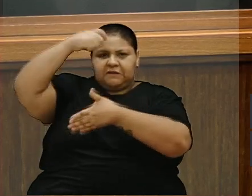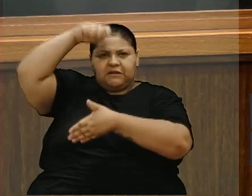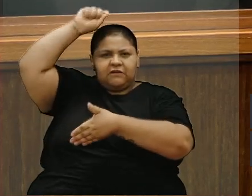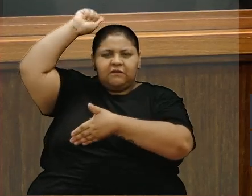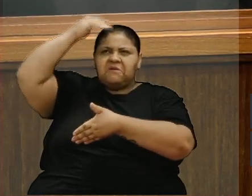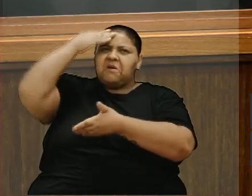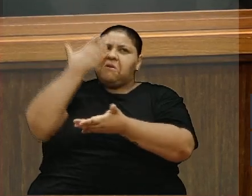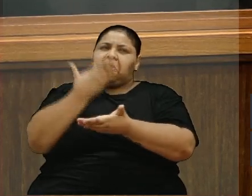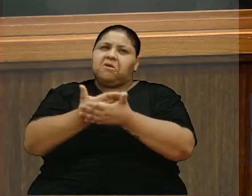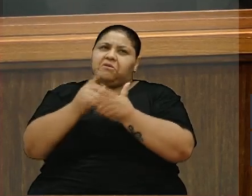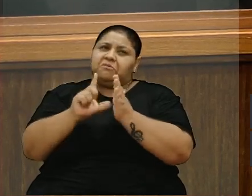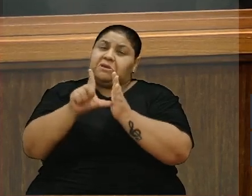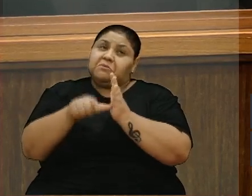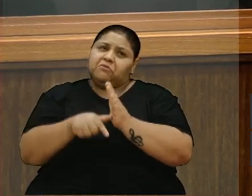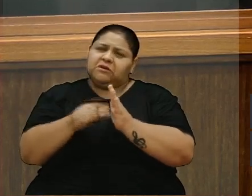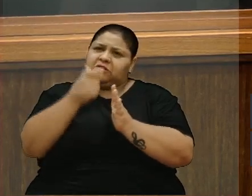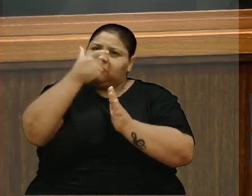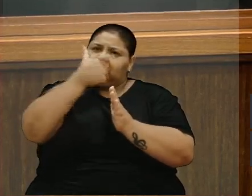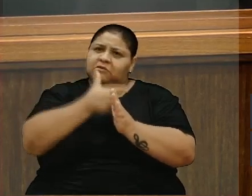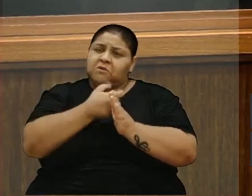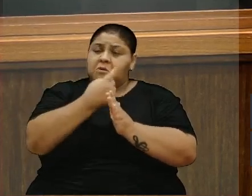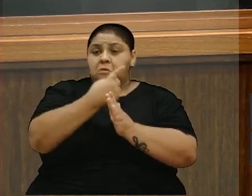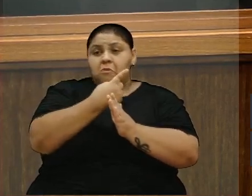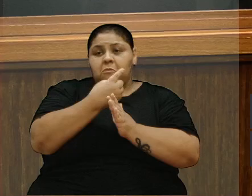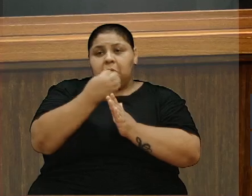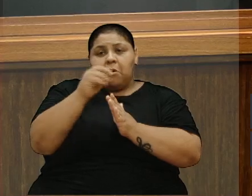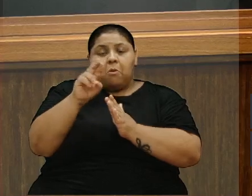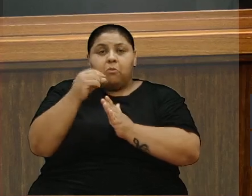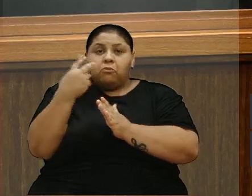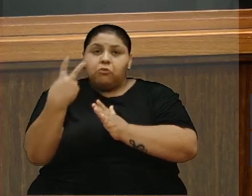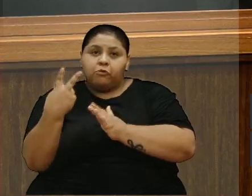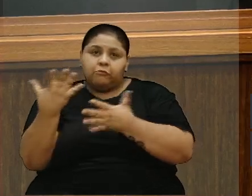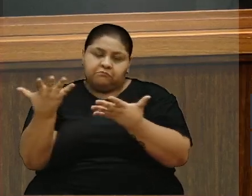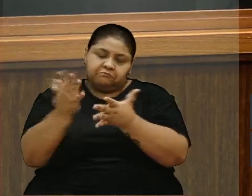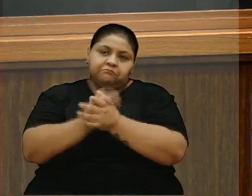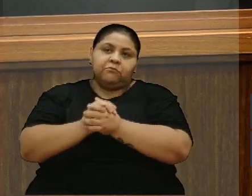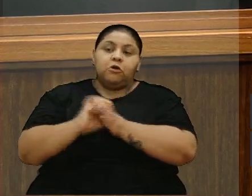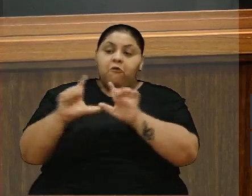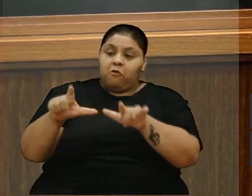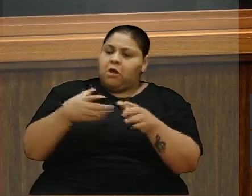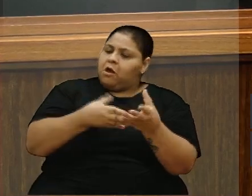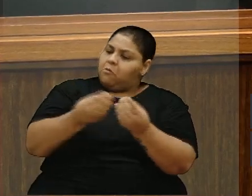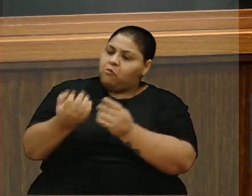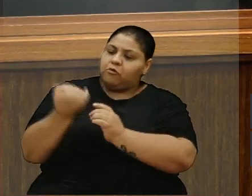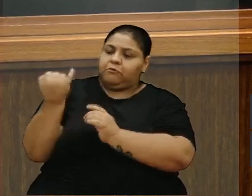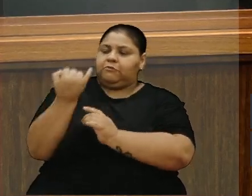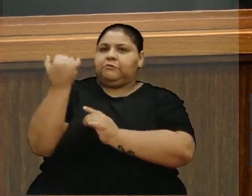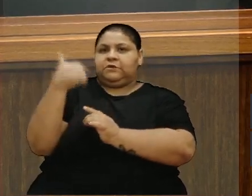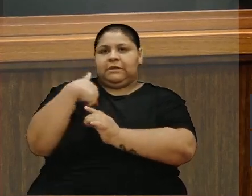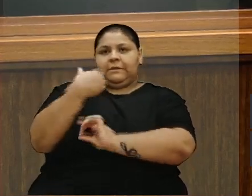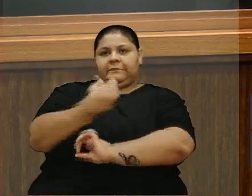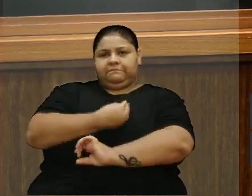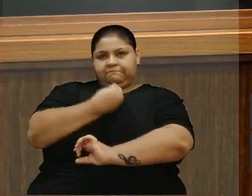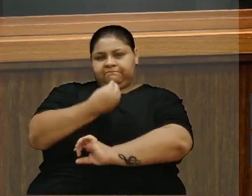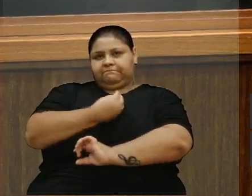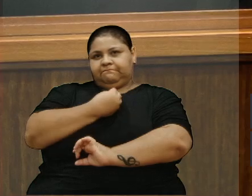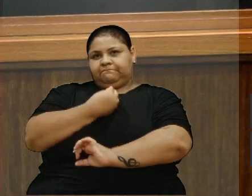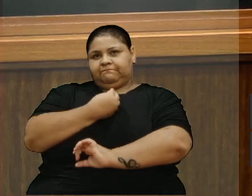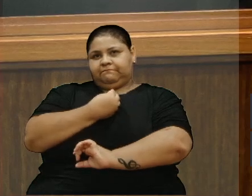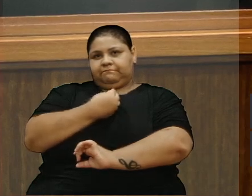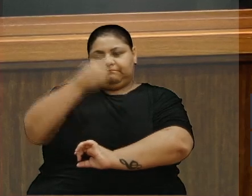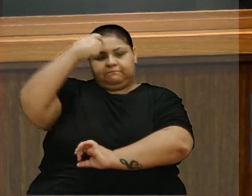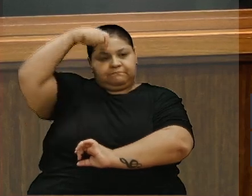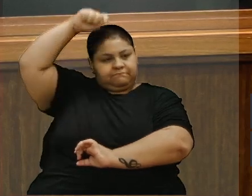que depois de mim deve ter tido uma ou duas. Então, foi um espaço muito importante na minha vida e a